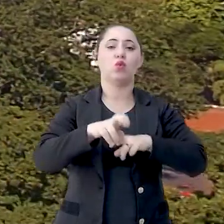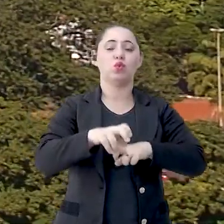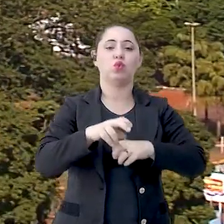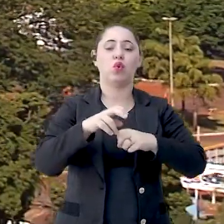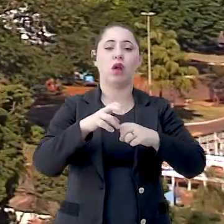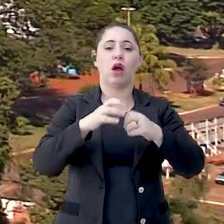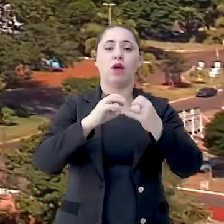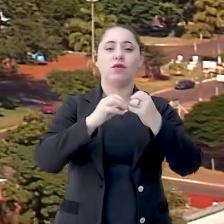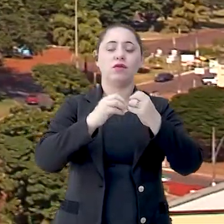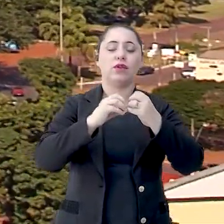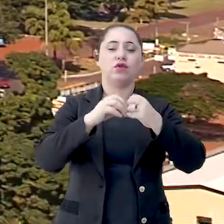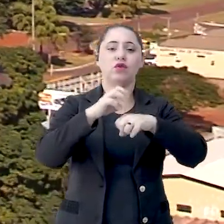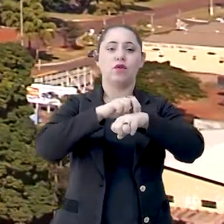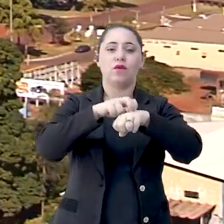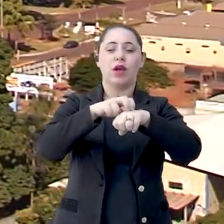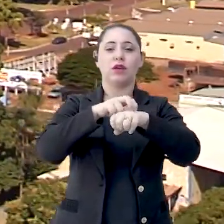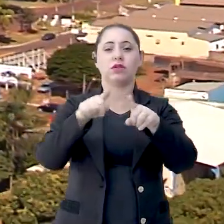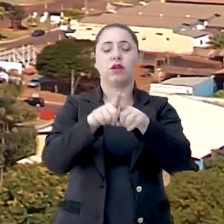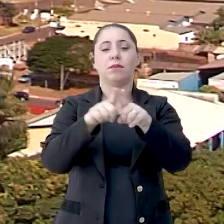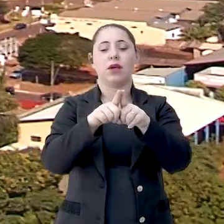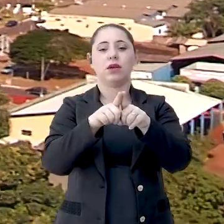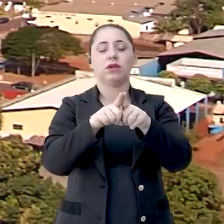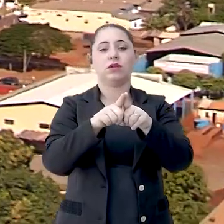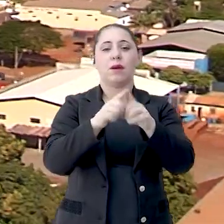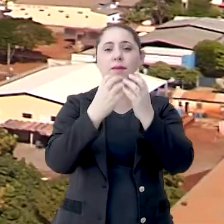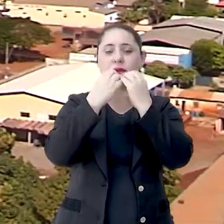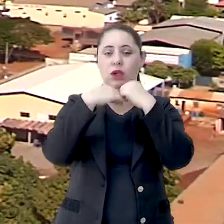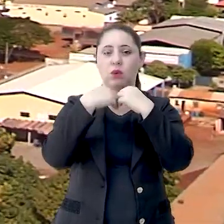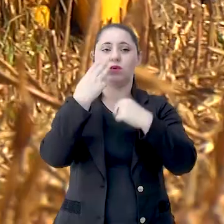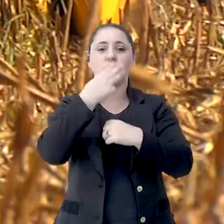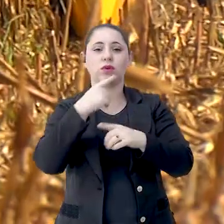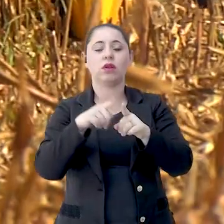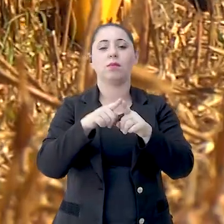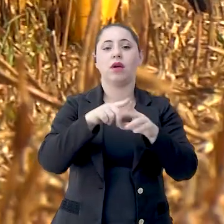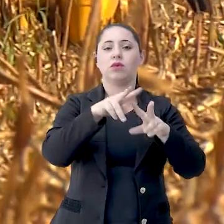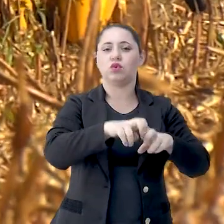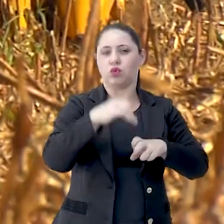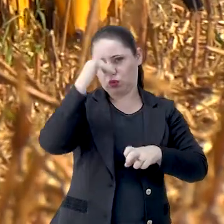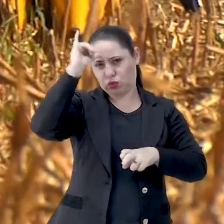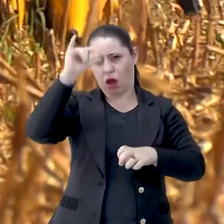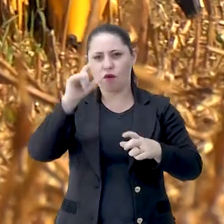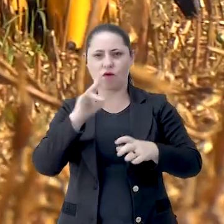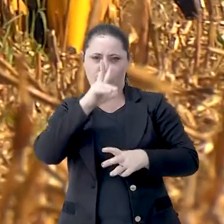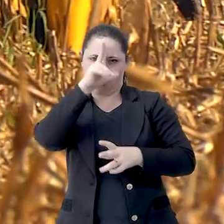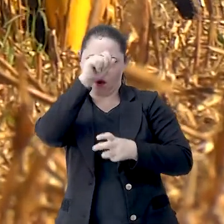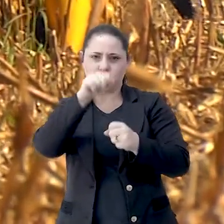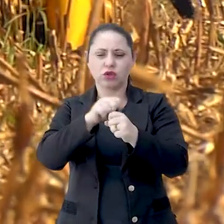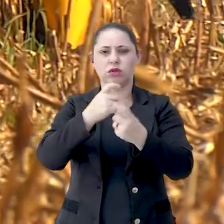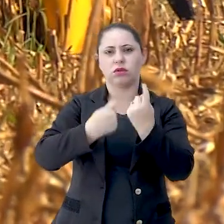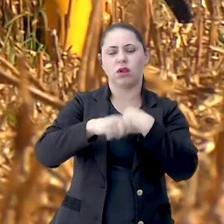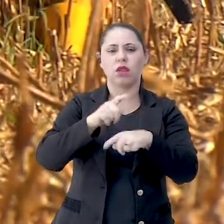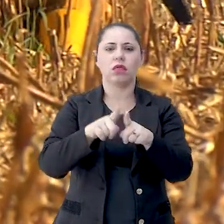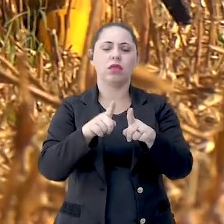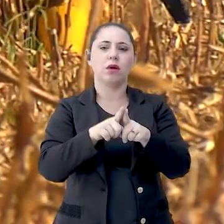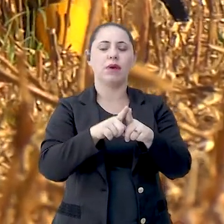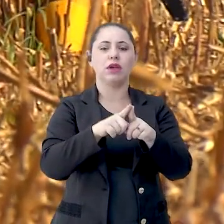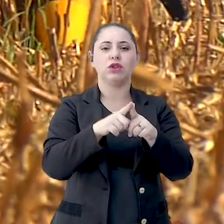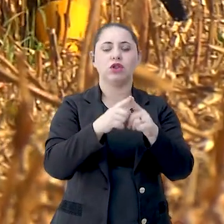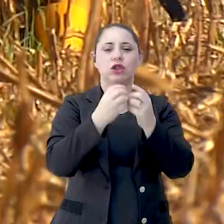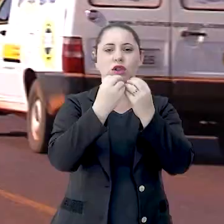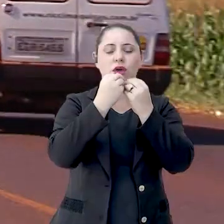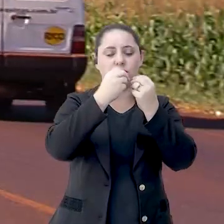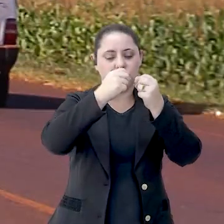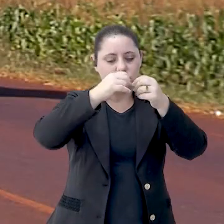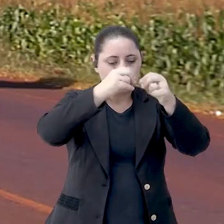de grãos de soja e milho de Mato Grosso do Sul e o 12º maior produtor de soja e milho do